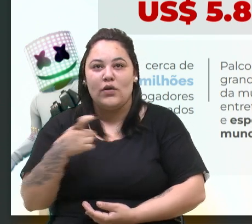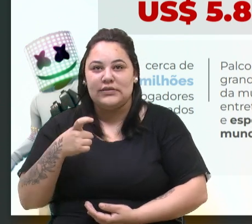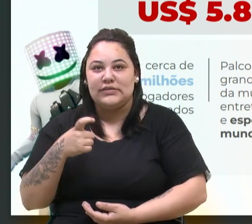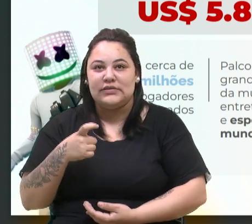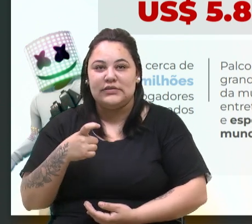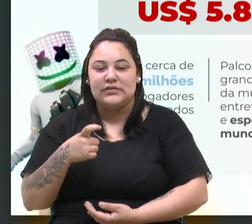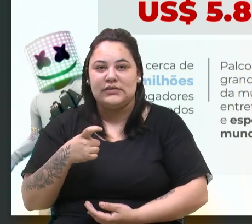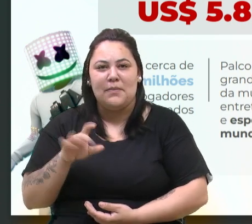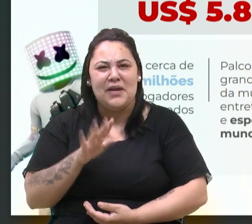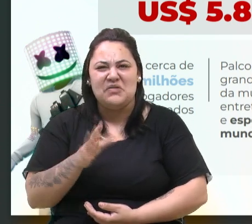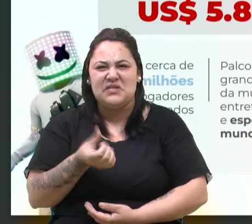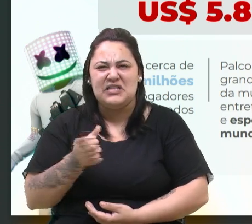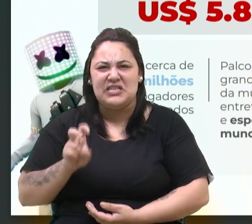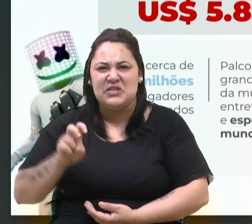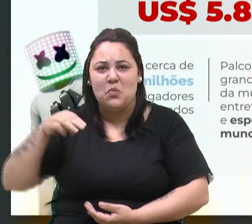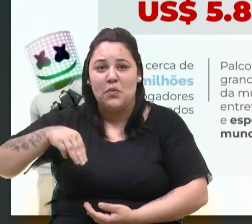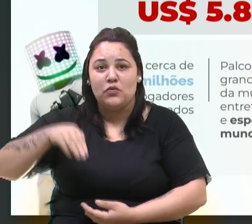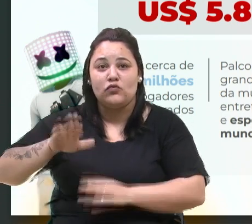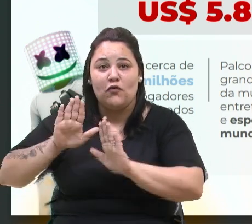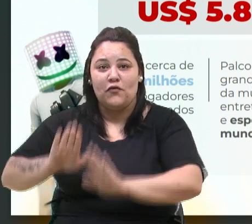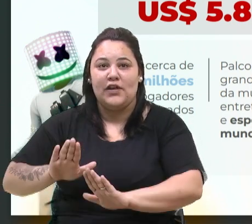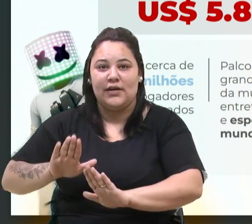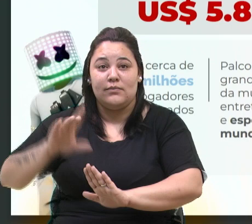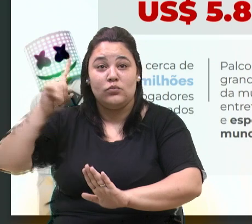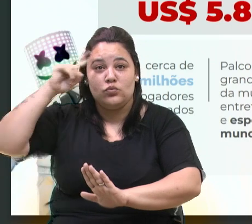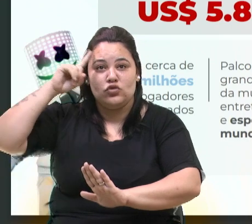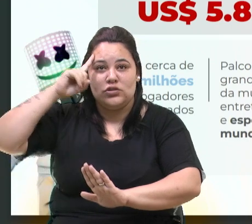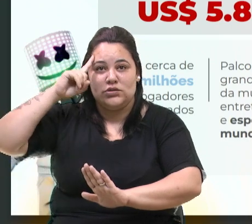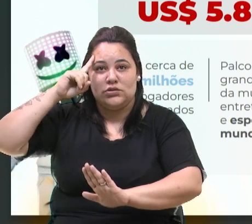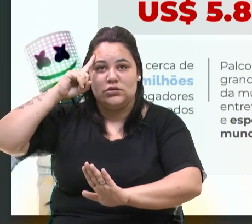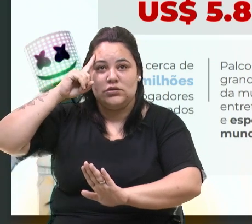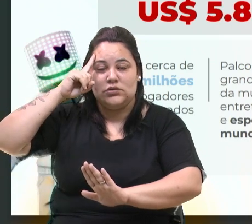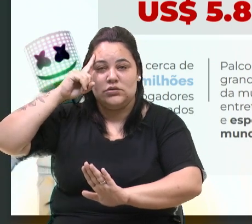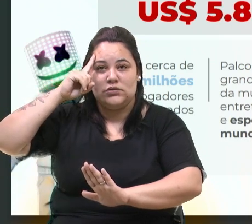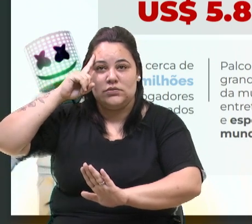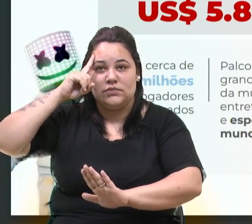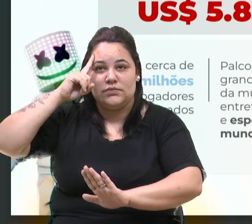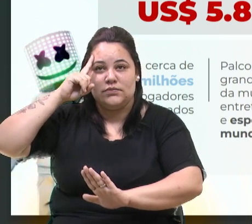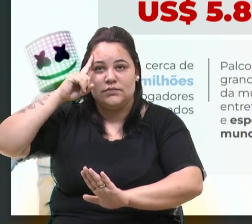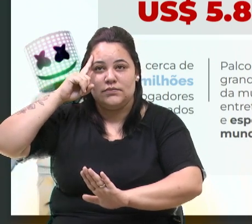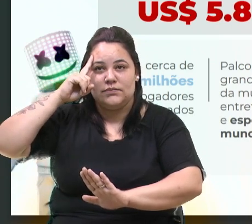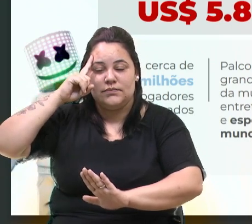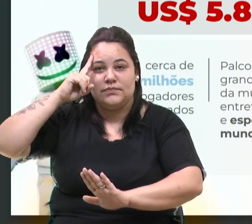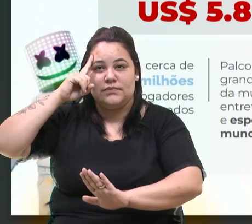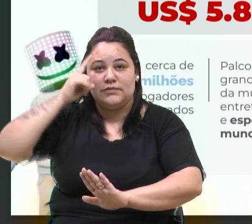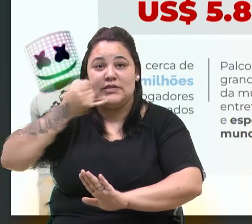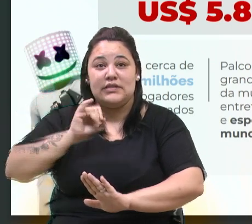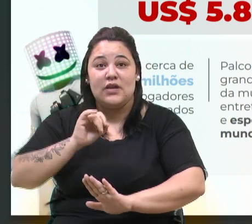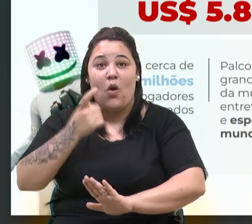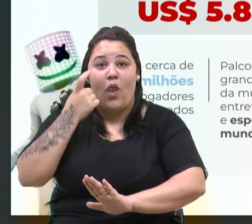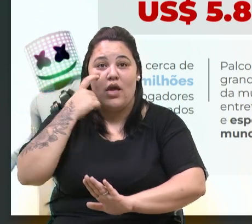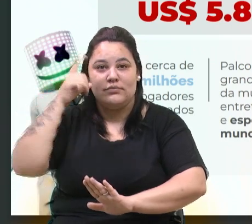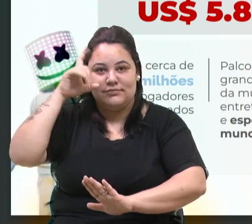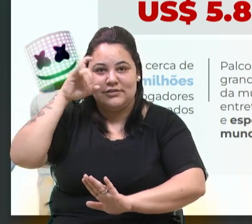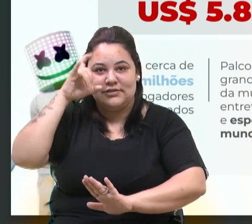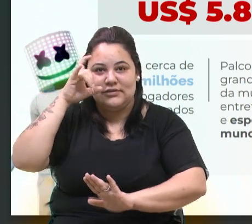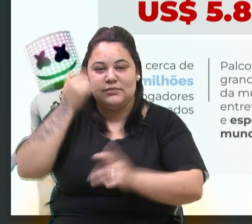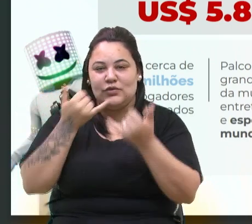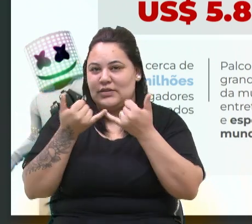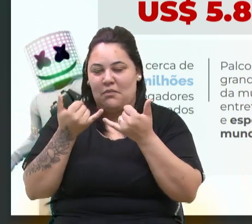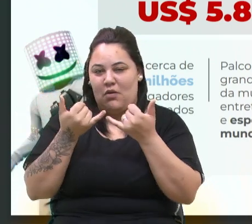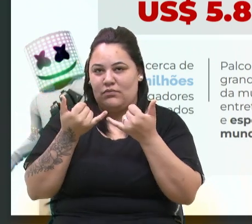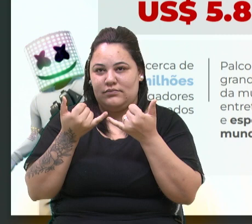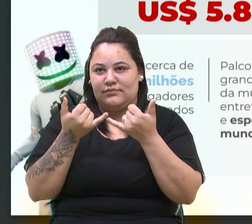é de 65 minutos por dia. 65 minutos. Se nós vamos para o Instagram, isso cai de